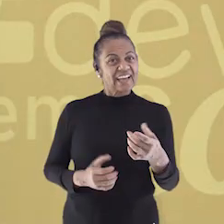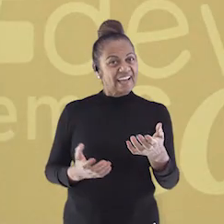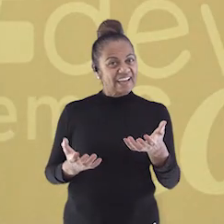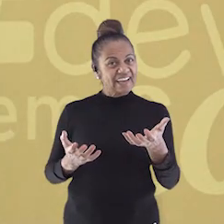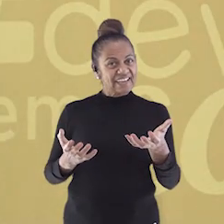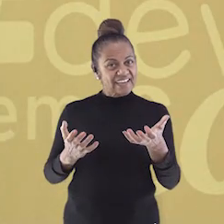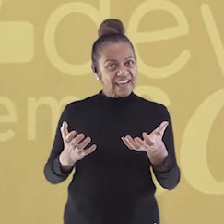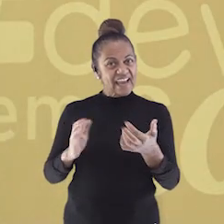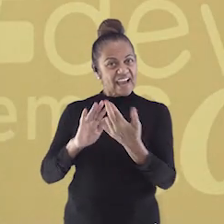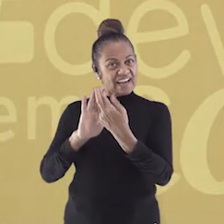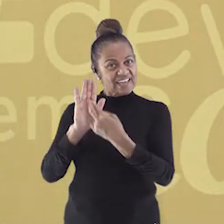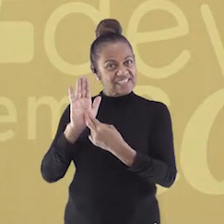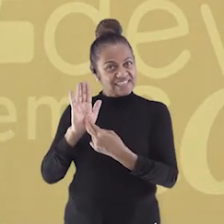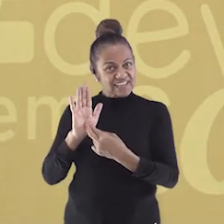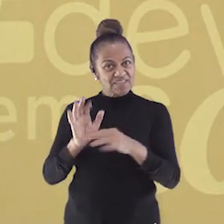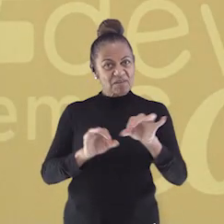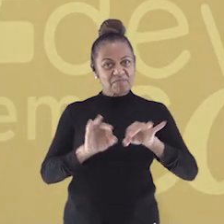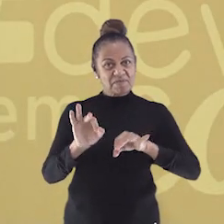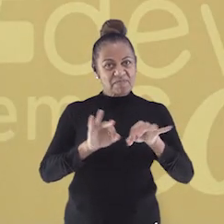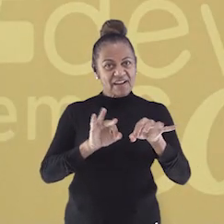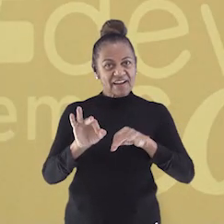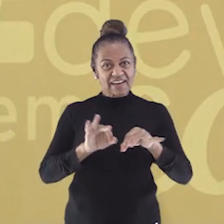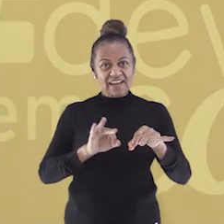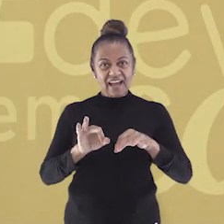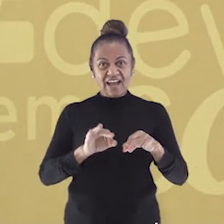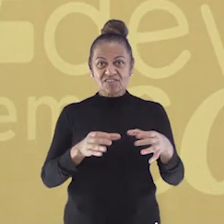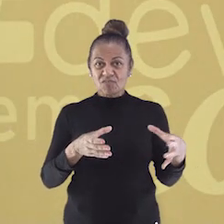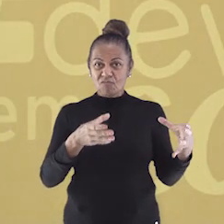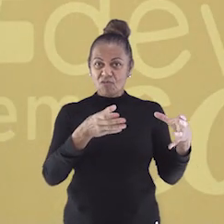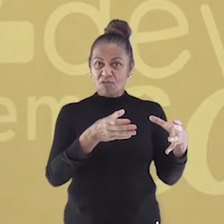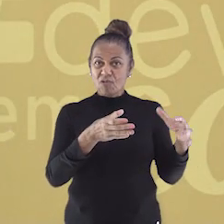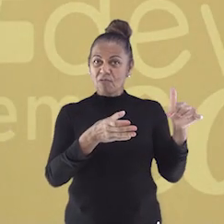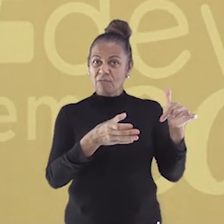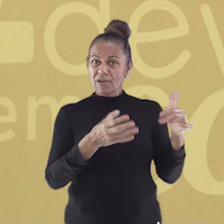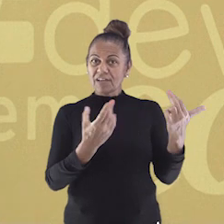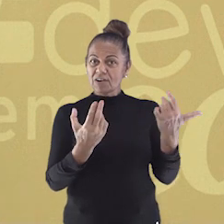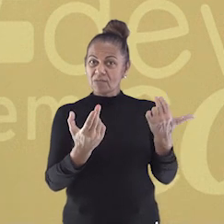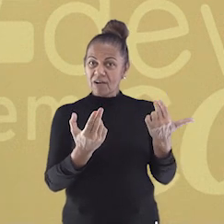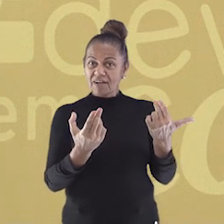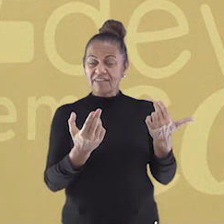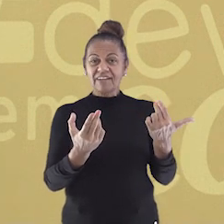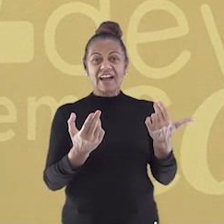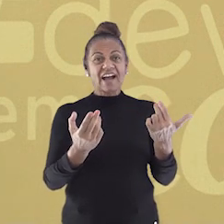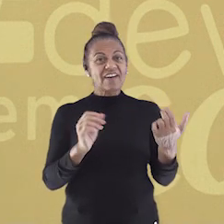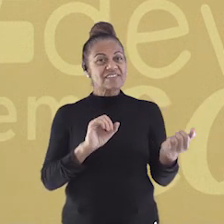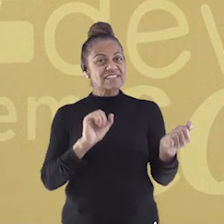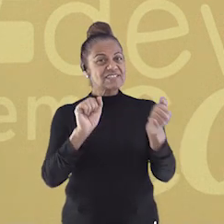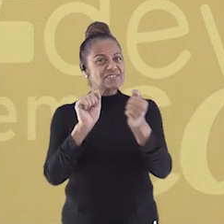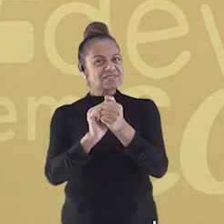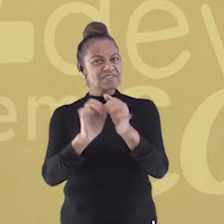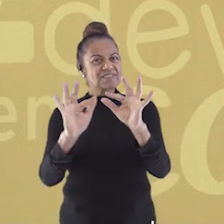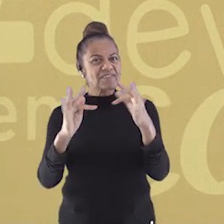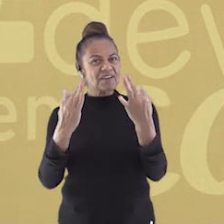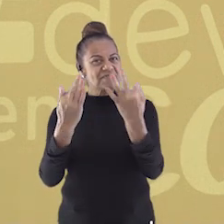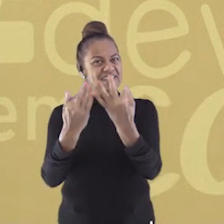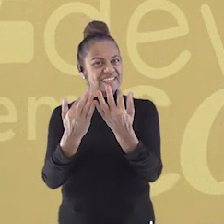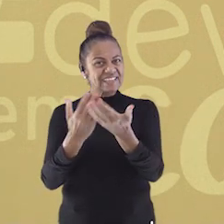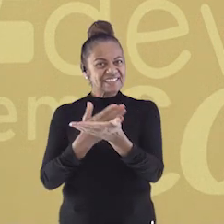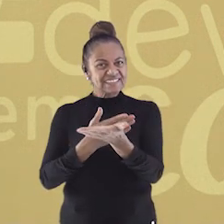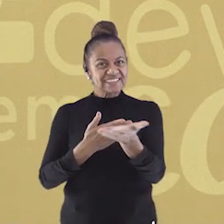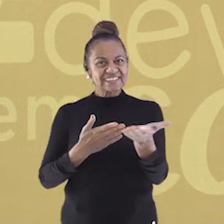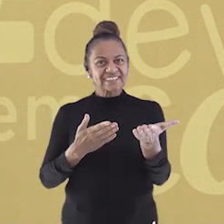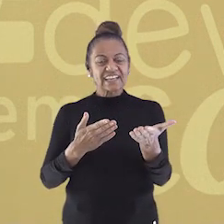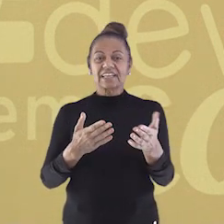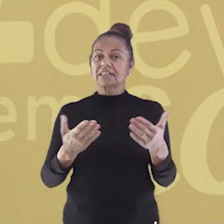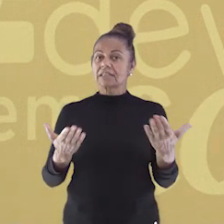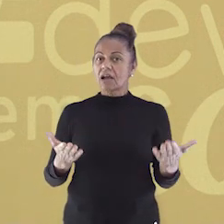E você, gostaria de pegar a receita dessa brevidade para fazer para a sua família? Então vou deixar na tela aí